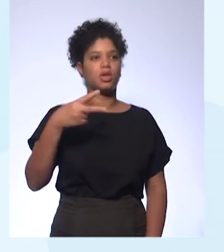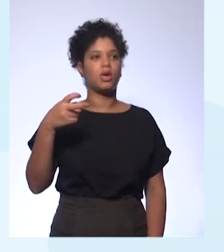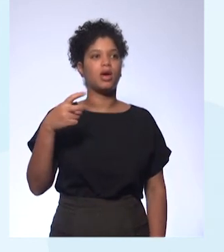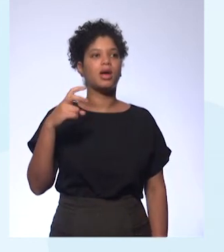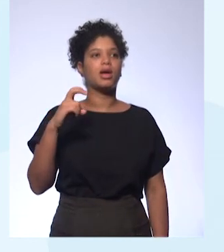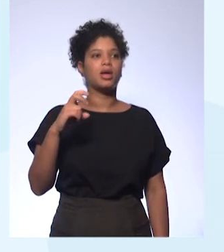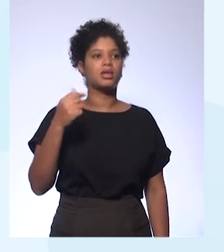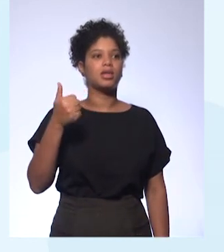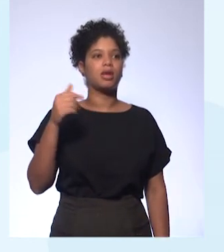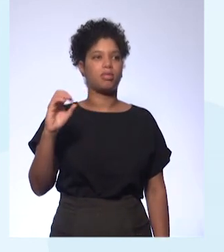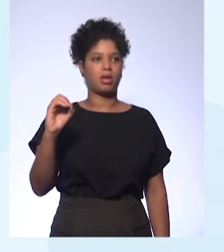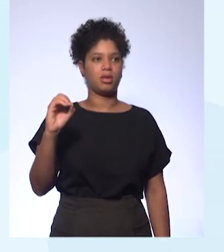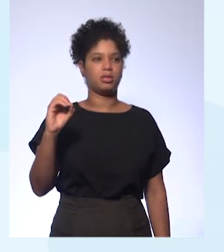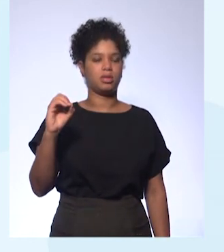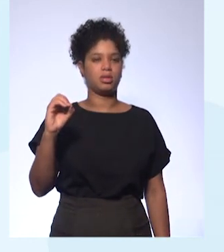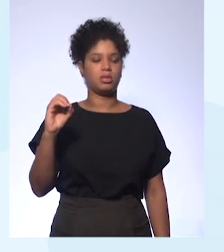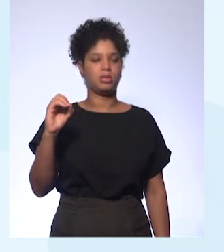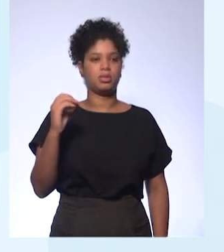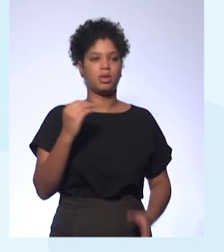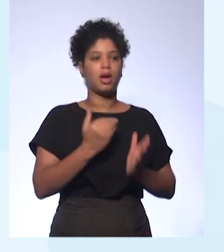510 mais